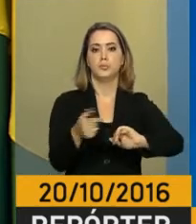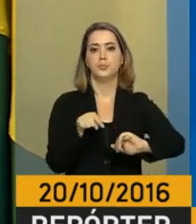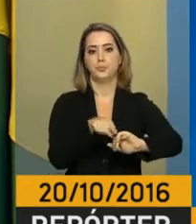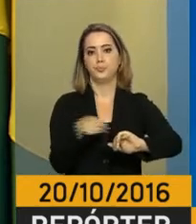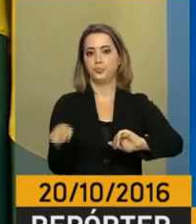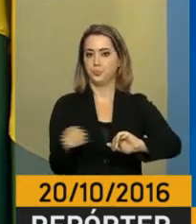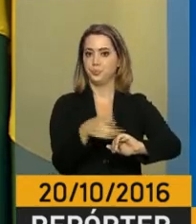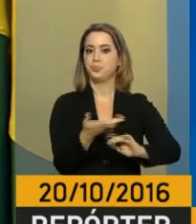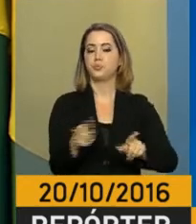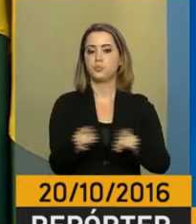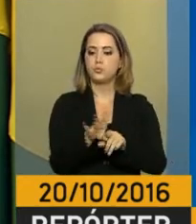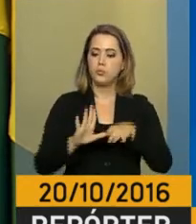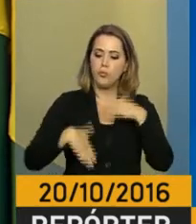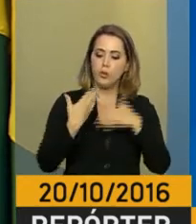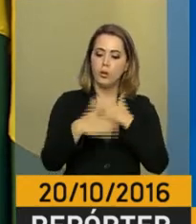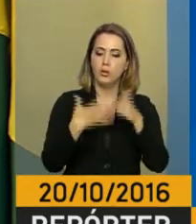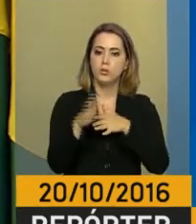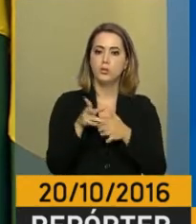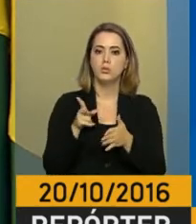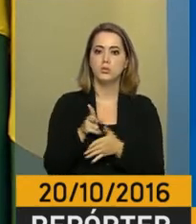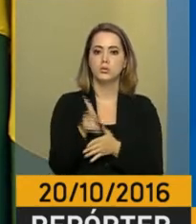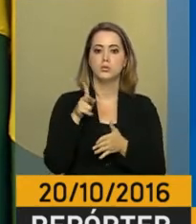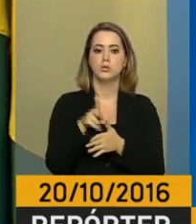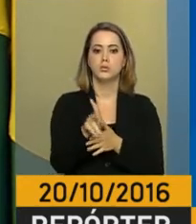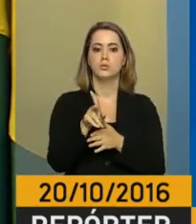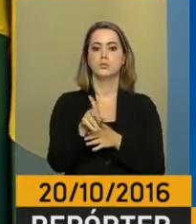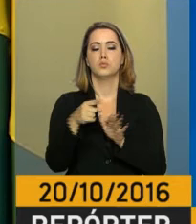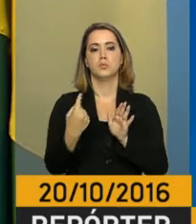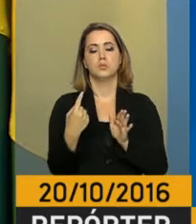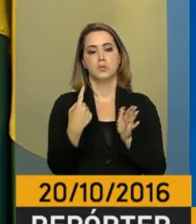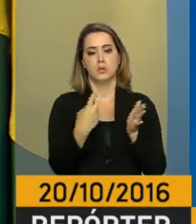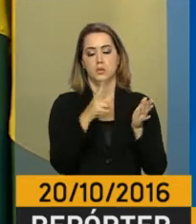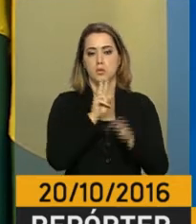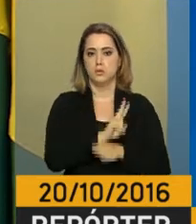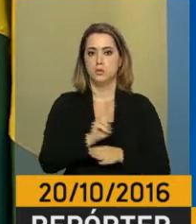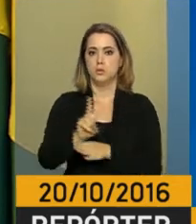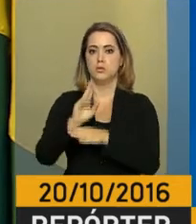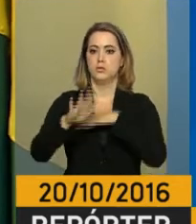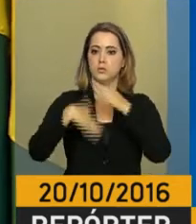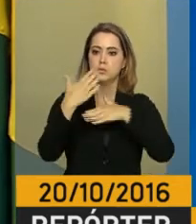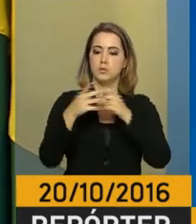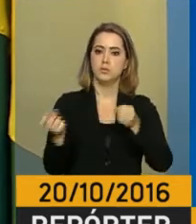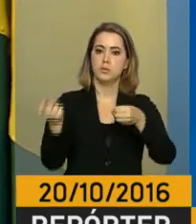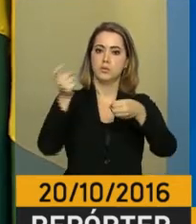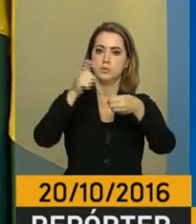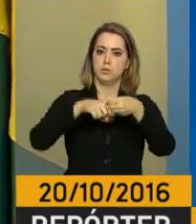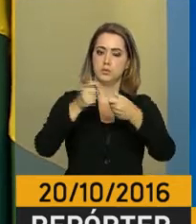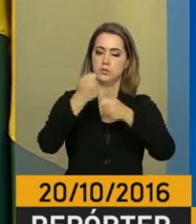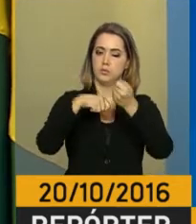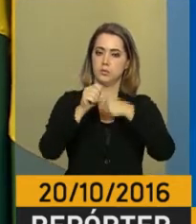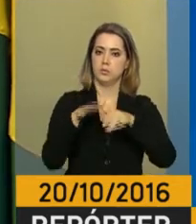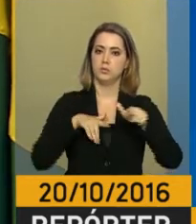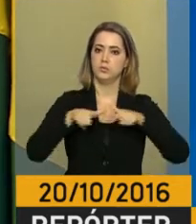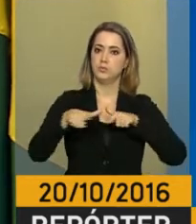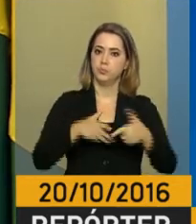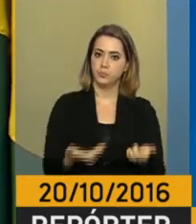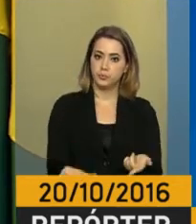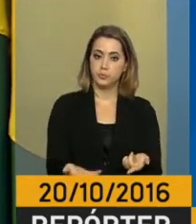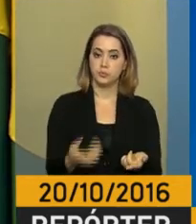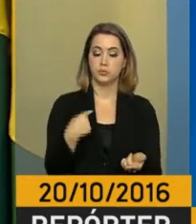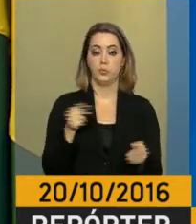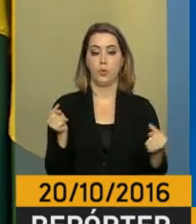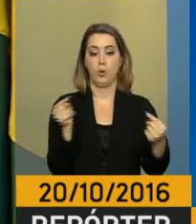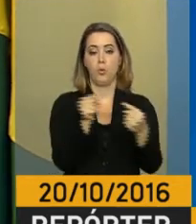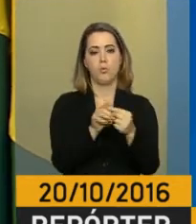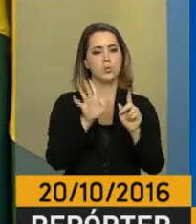Câmara, seguirá firme na defesa da agenda do crescimento econômico e da recuperação do emprego. Seu